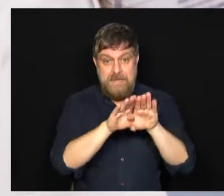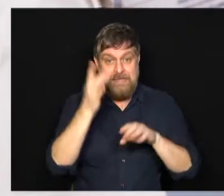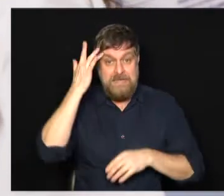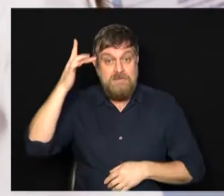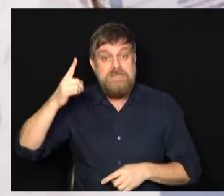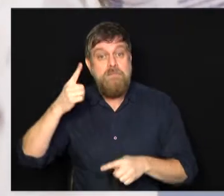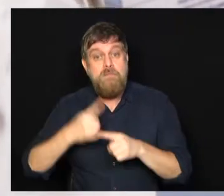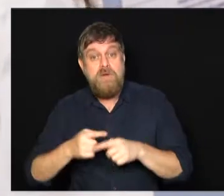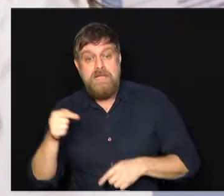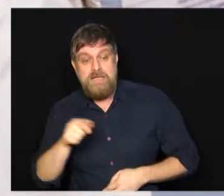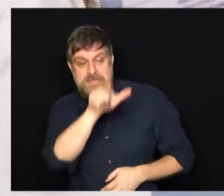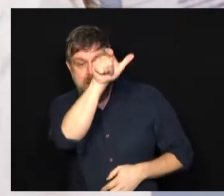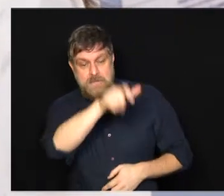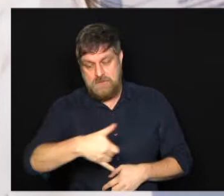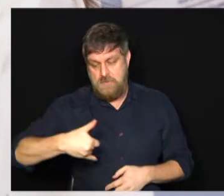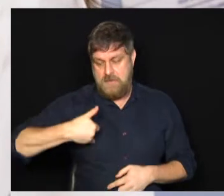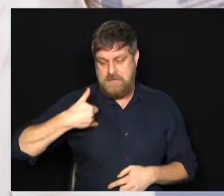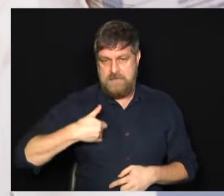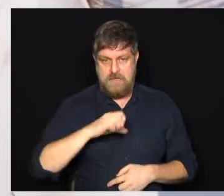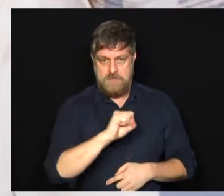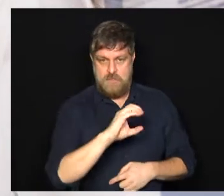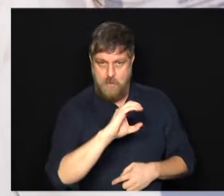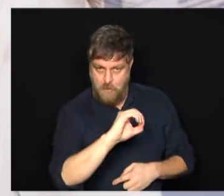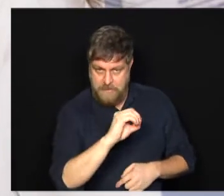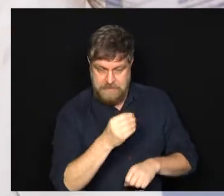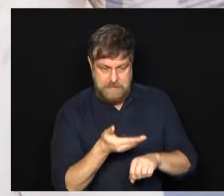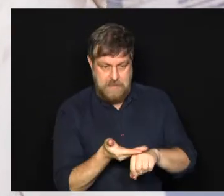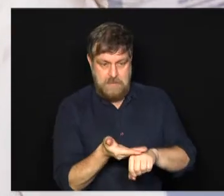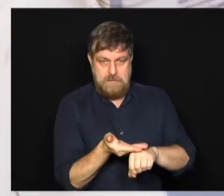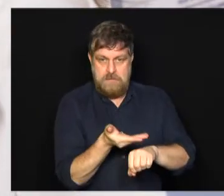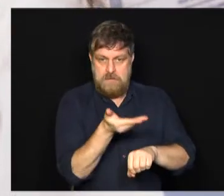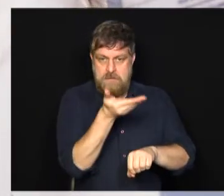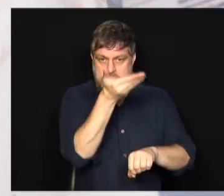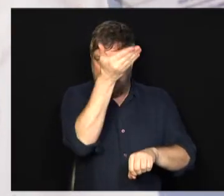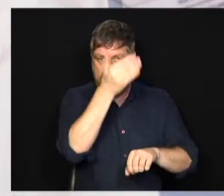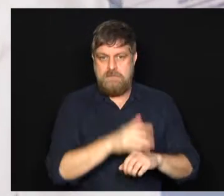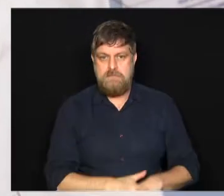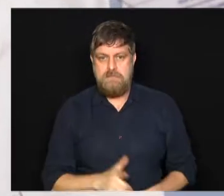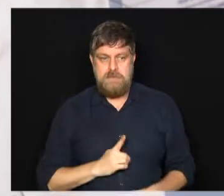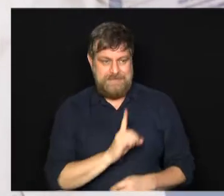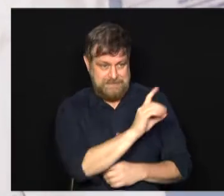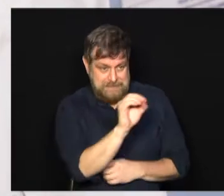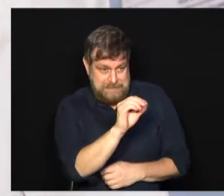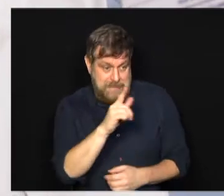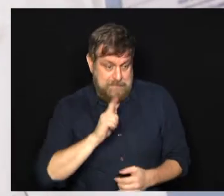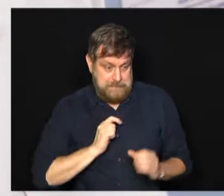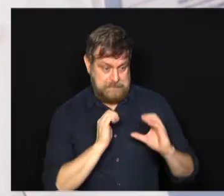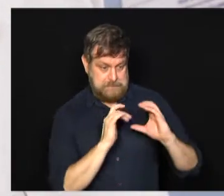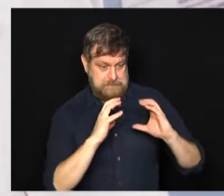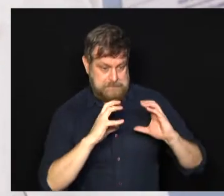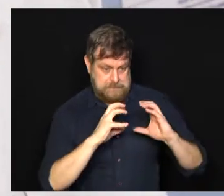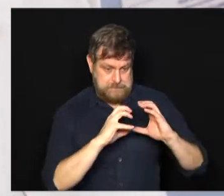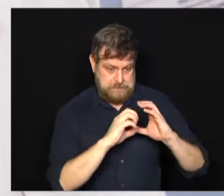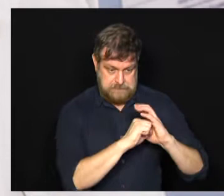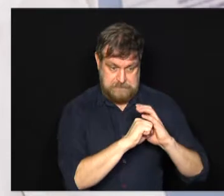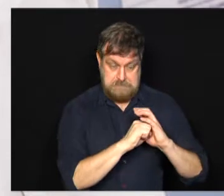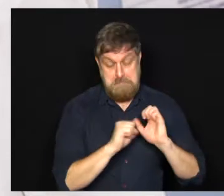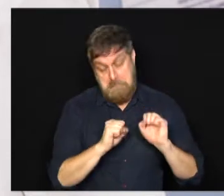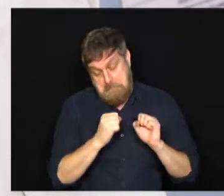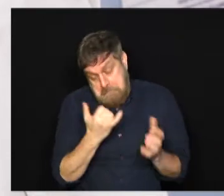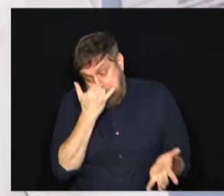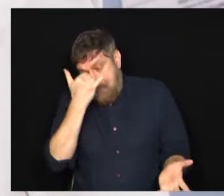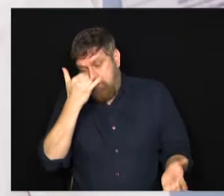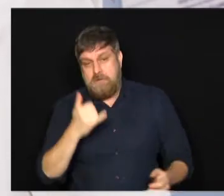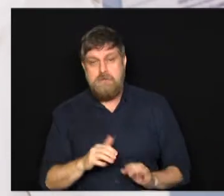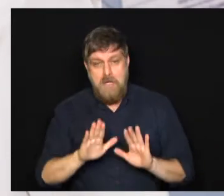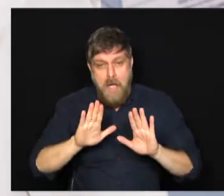se essa pessoa com 80 anos que começa a acumular proteínas, se ela chegar aos 100, ela vai ter doença de Alzheimer. É provável que sim, né? Mas se